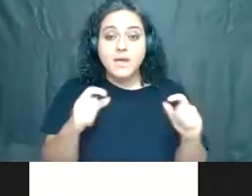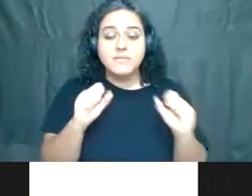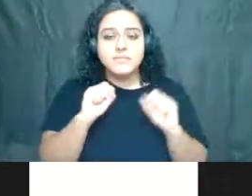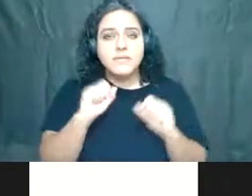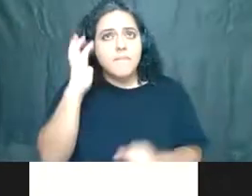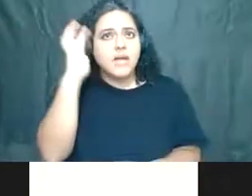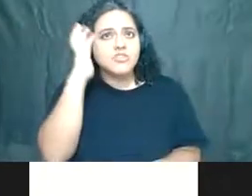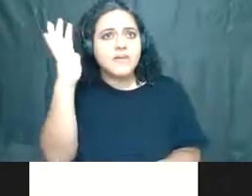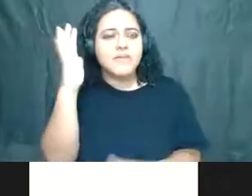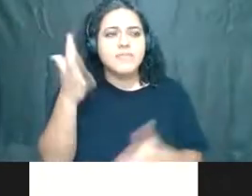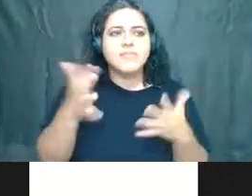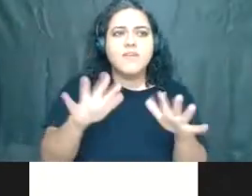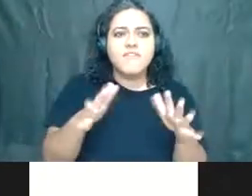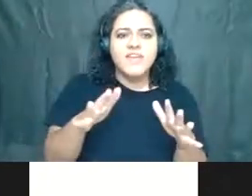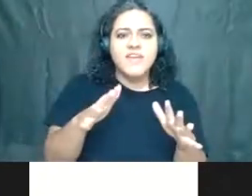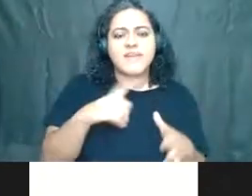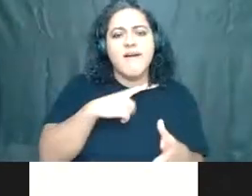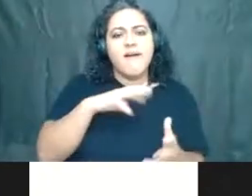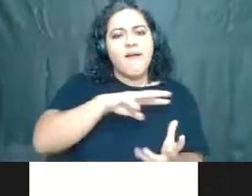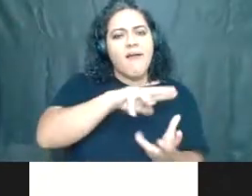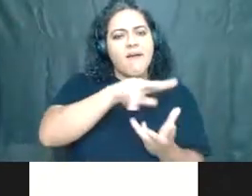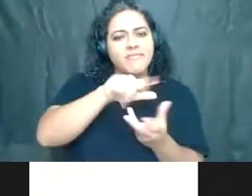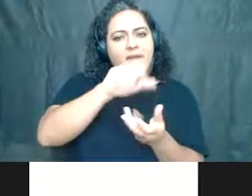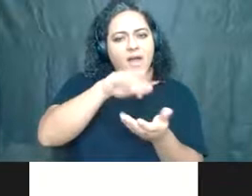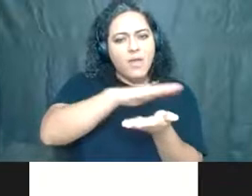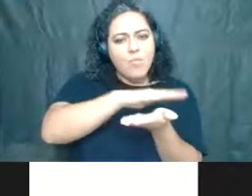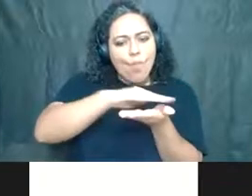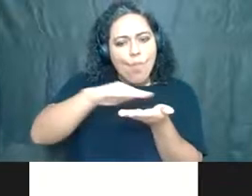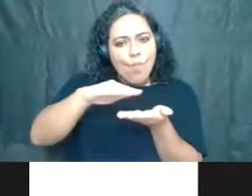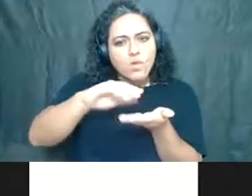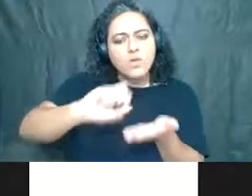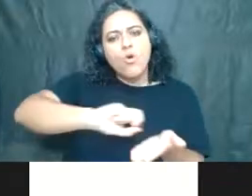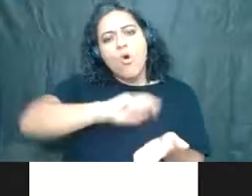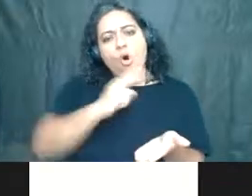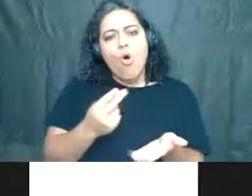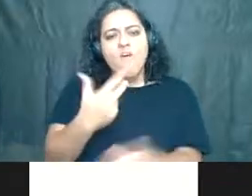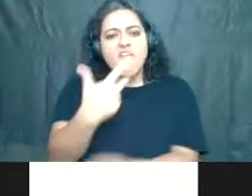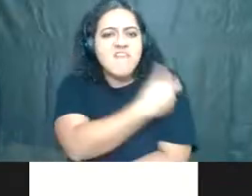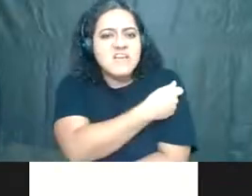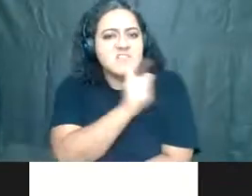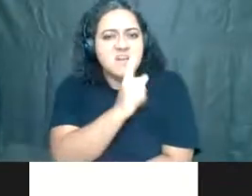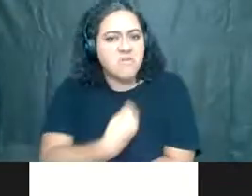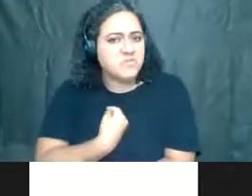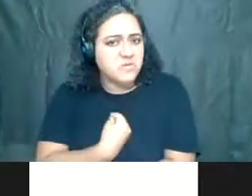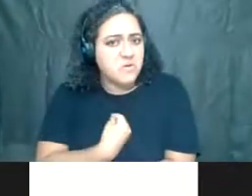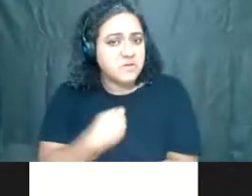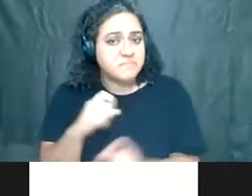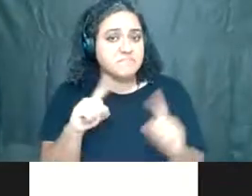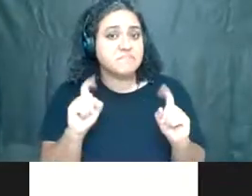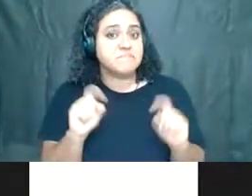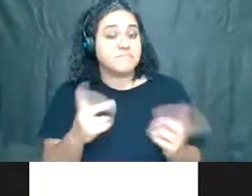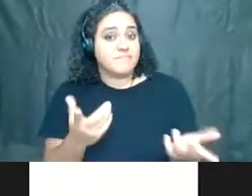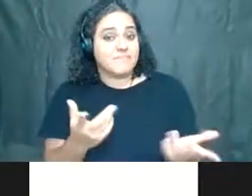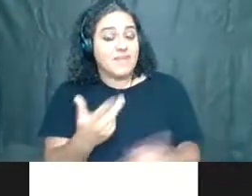imaginar que talvez a Terra seja plana ou que vacina não funcione, né? Aliás, que